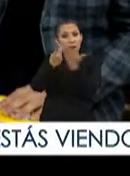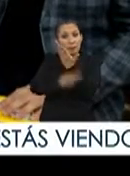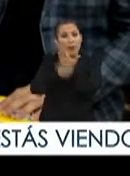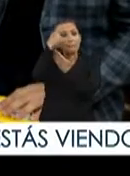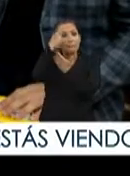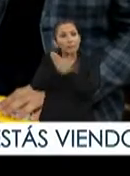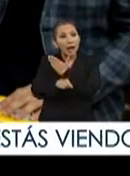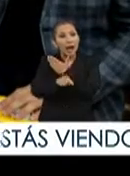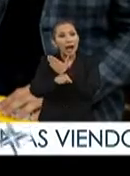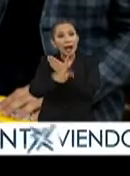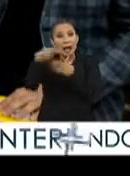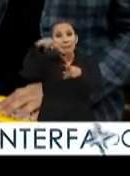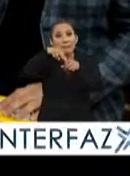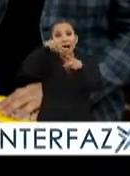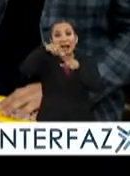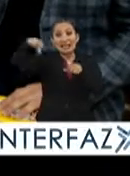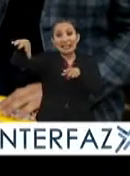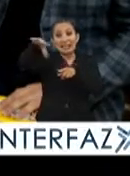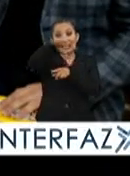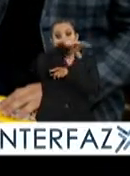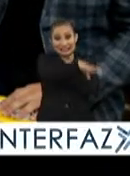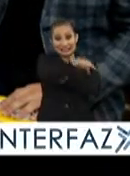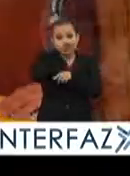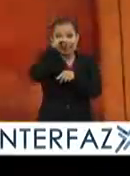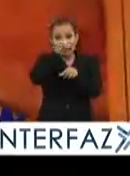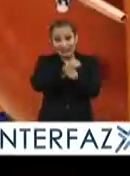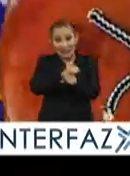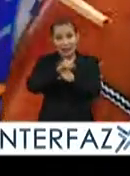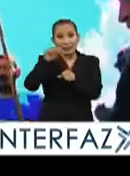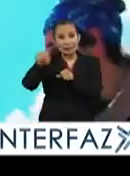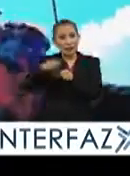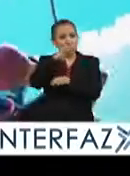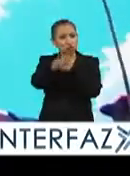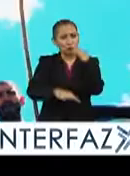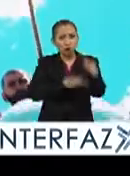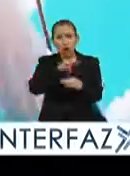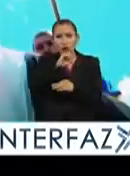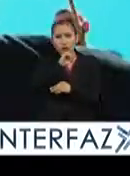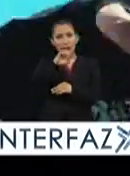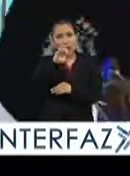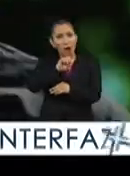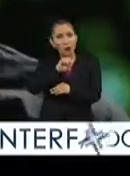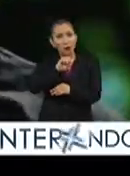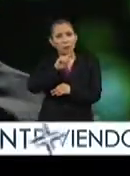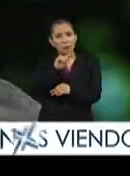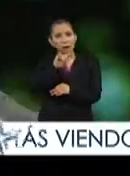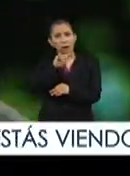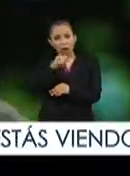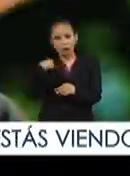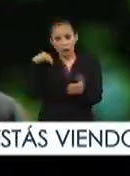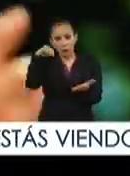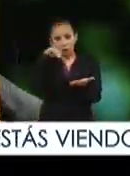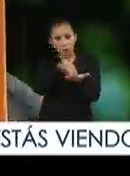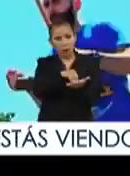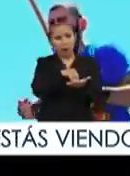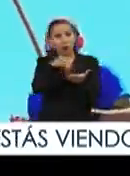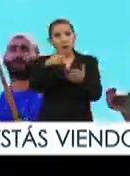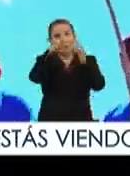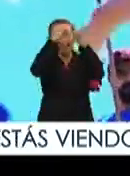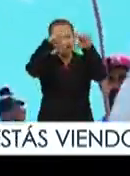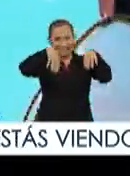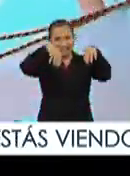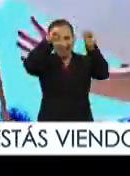levar nos parques urbanos da Secretaria de Meio Ambiente em todo o estado de São Paulo, para instalação de